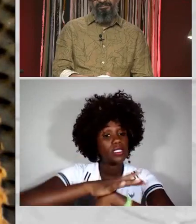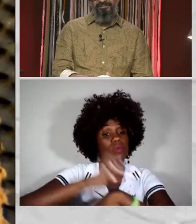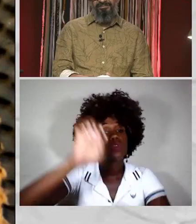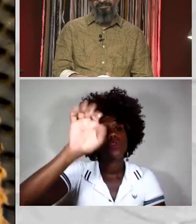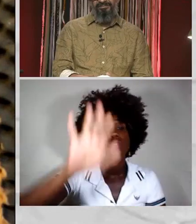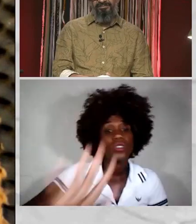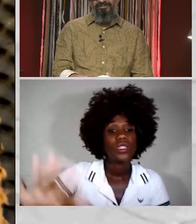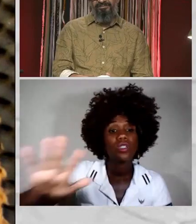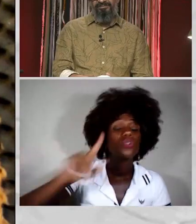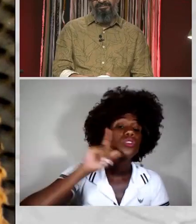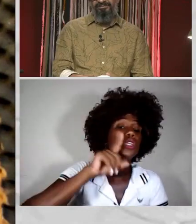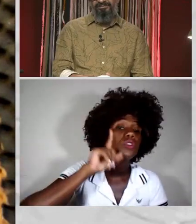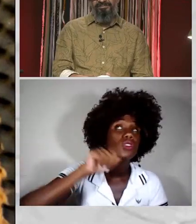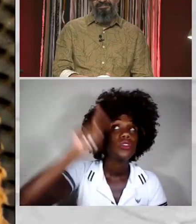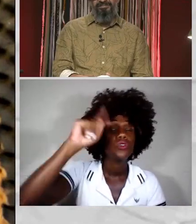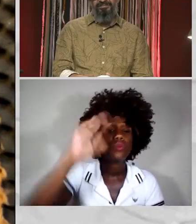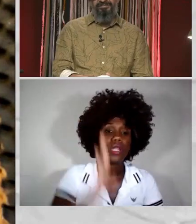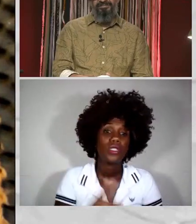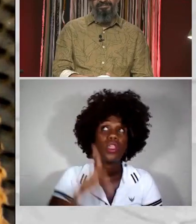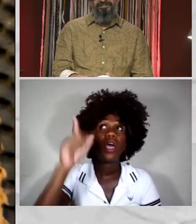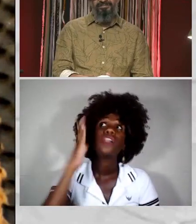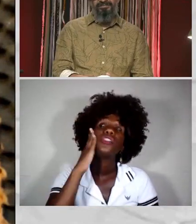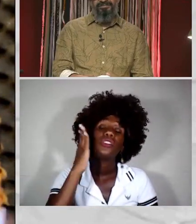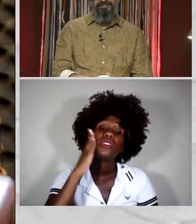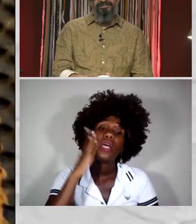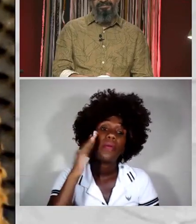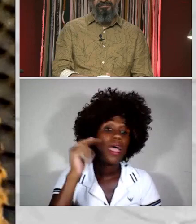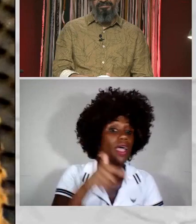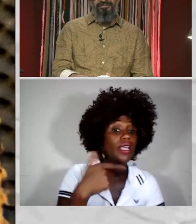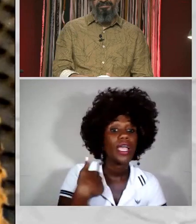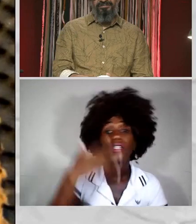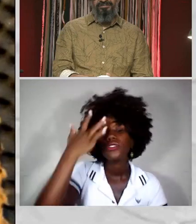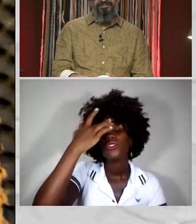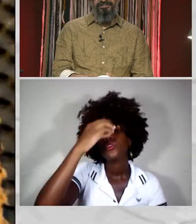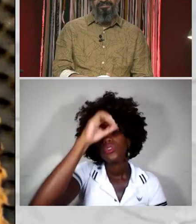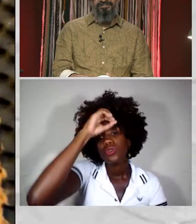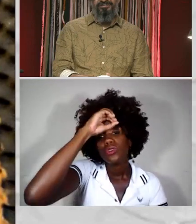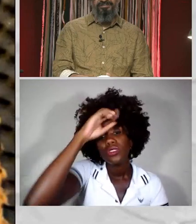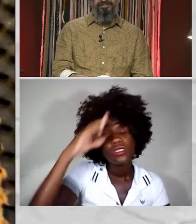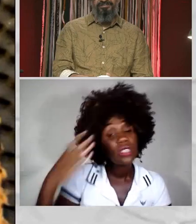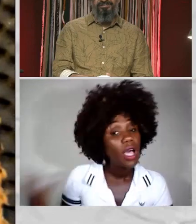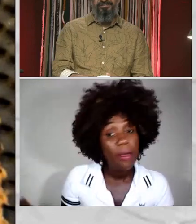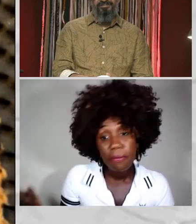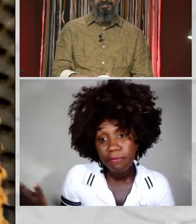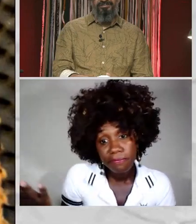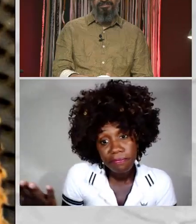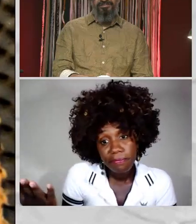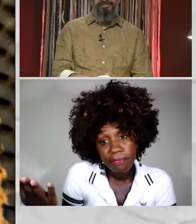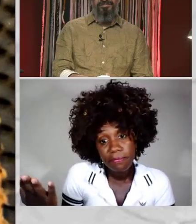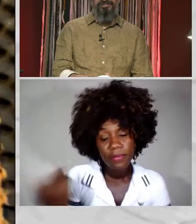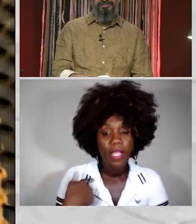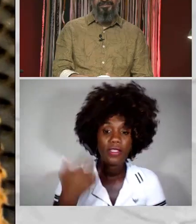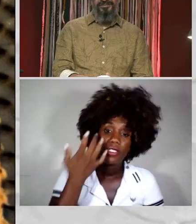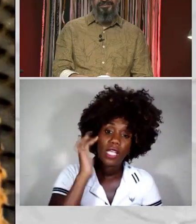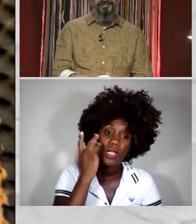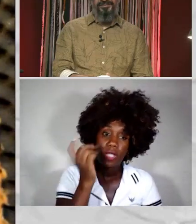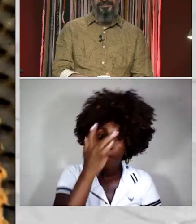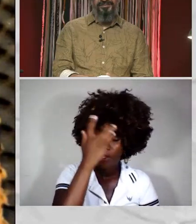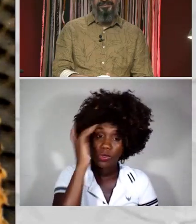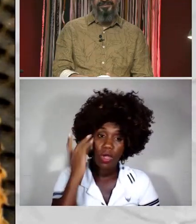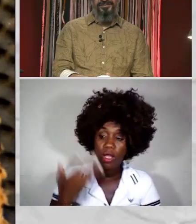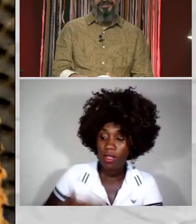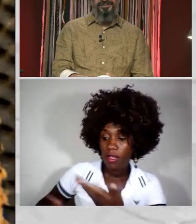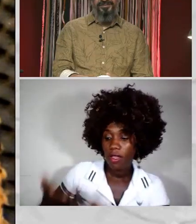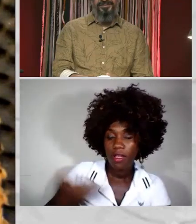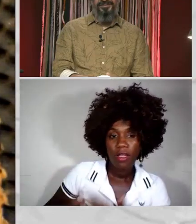assim, pô, lá a gente sabe quem são os inimigos. Aqui a gente não sabe, a gente está lidando com as pessoas achando que aquele é seu